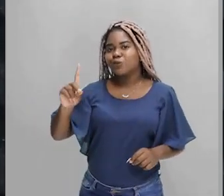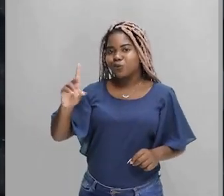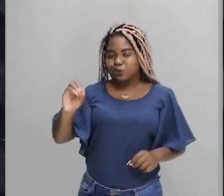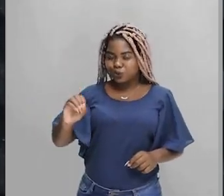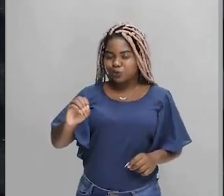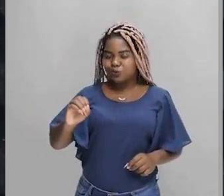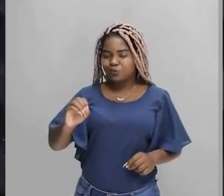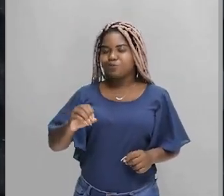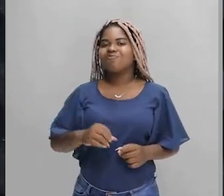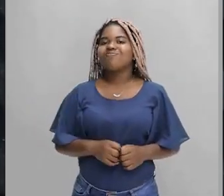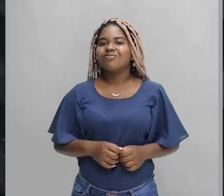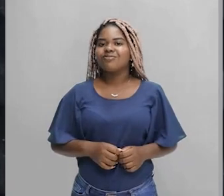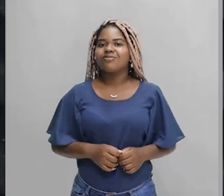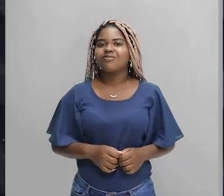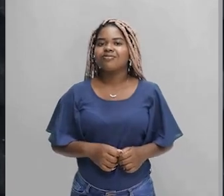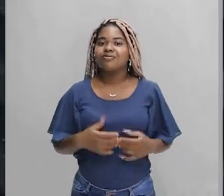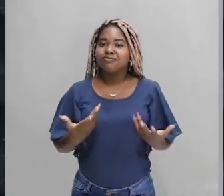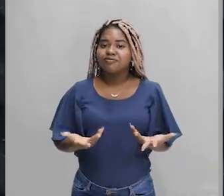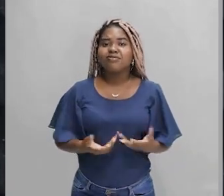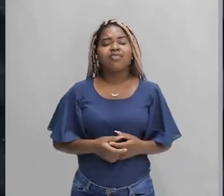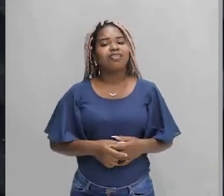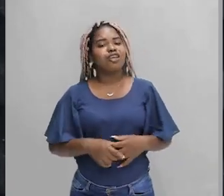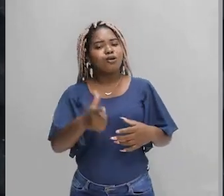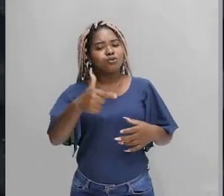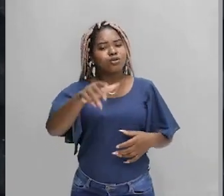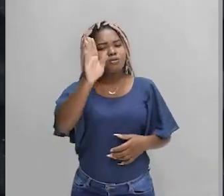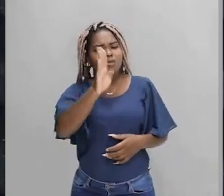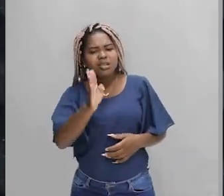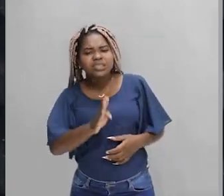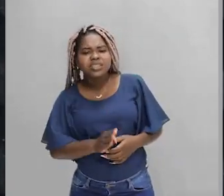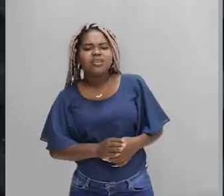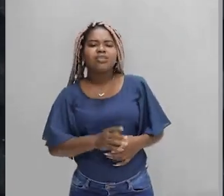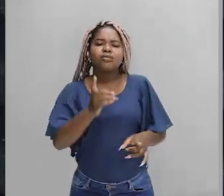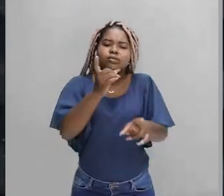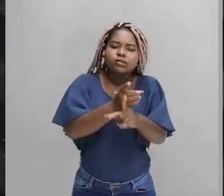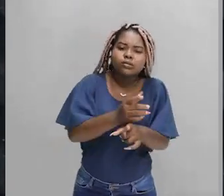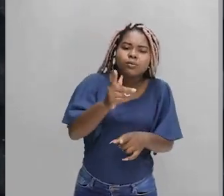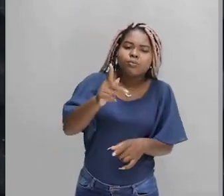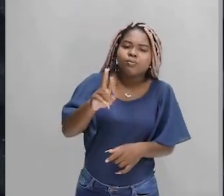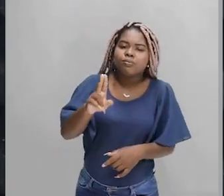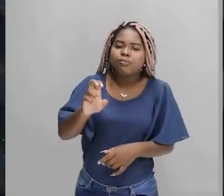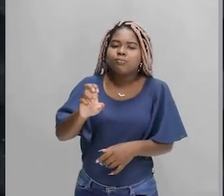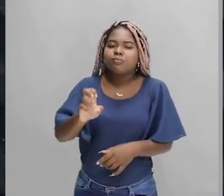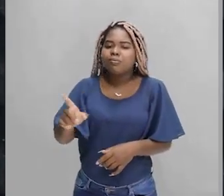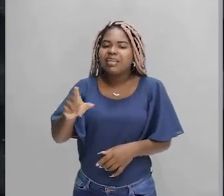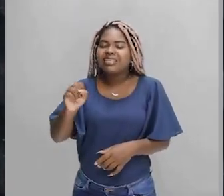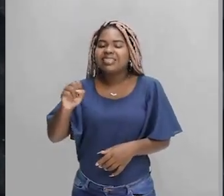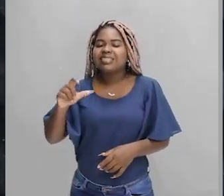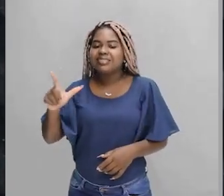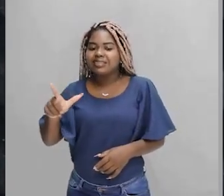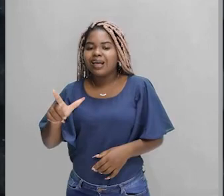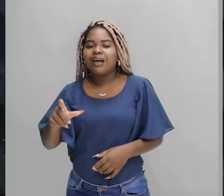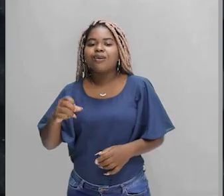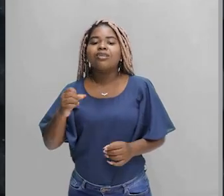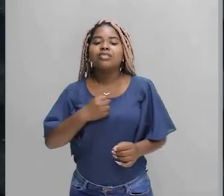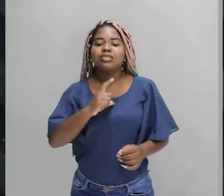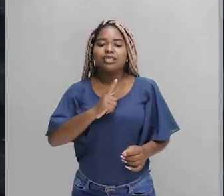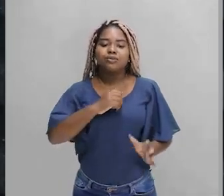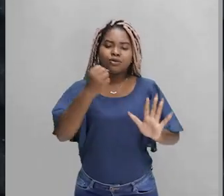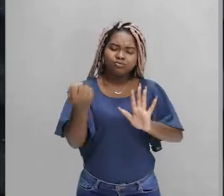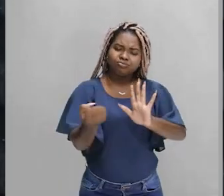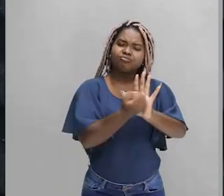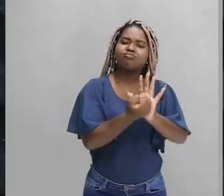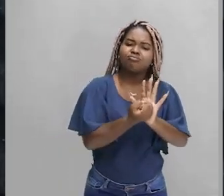o Brasil descobriu recentemente as grandes reservas do pré-sal, que podem colocar o Brasil aí em destaque na produção